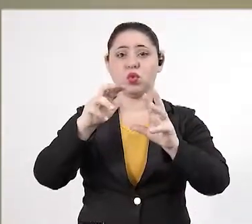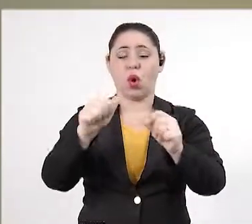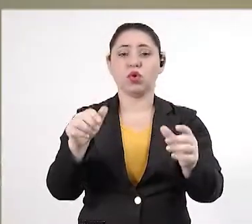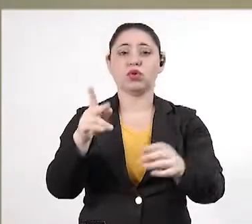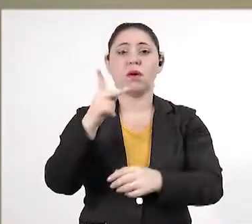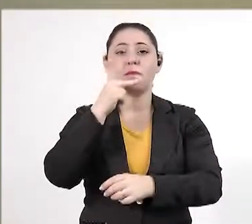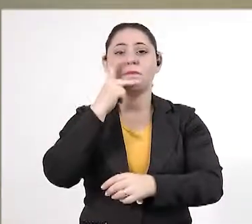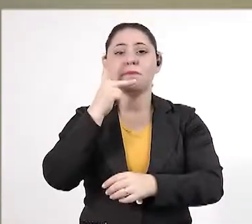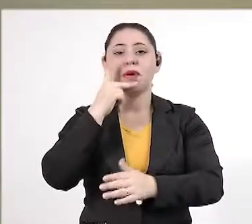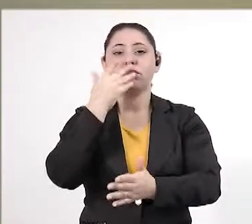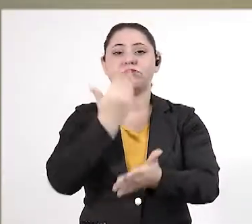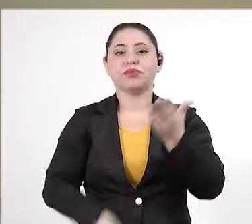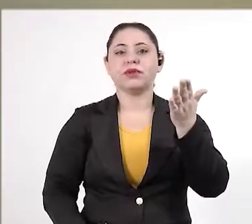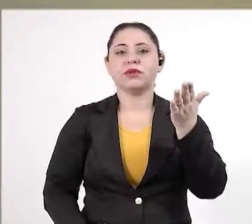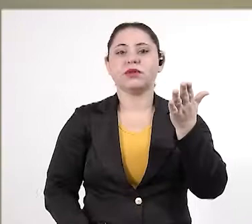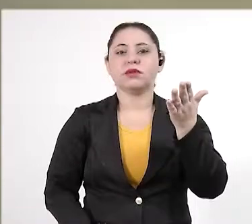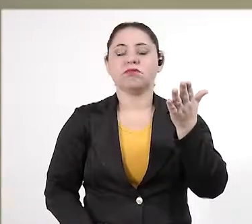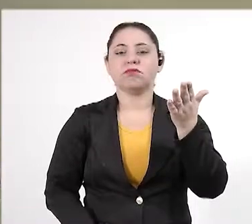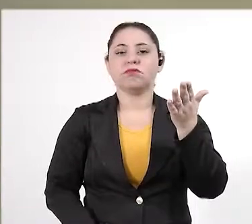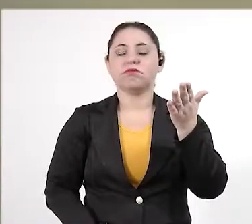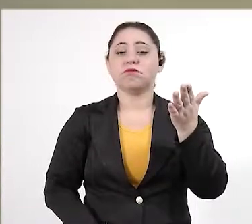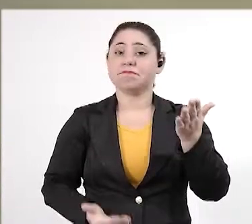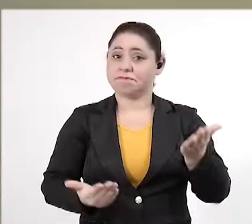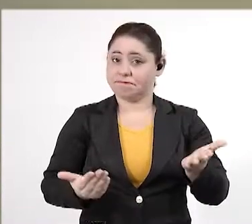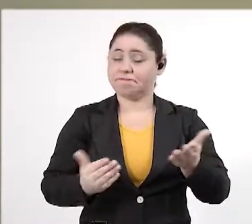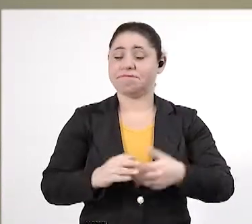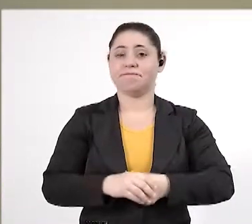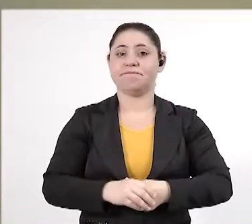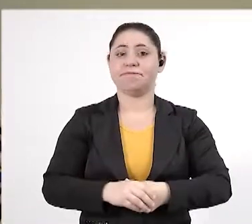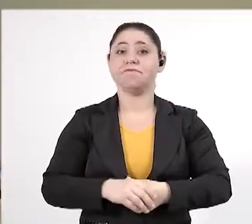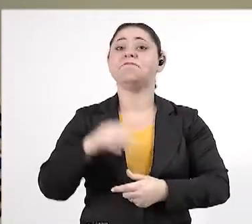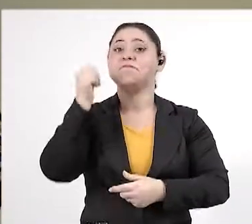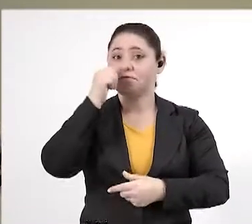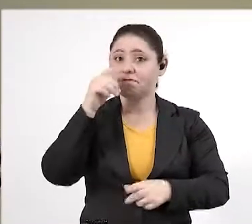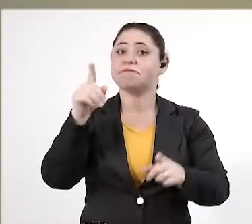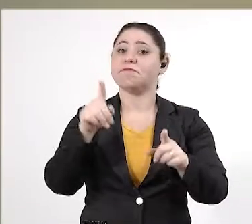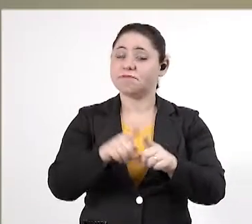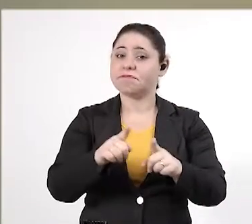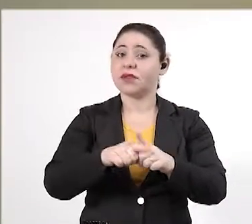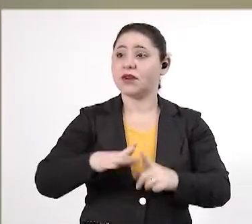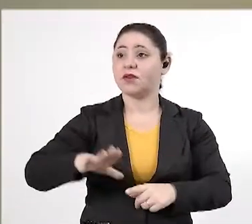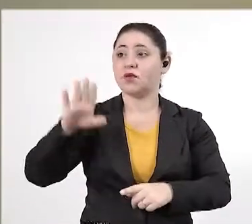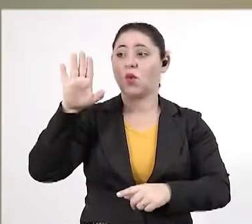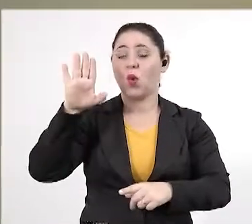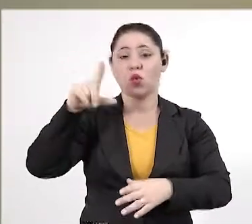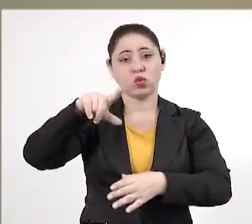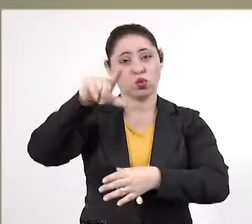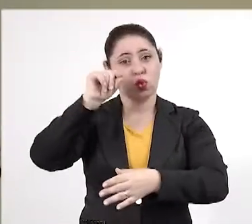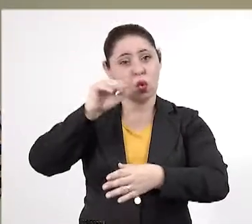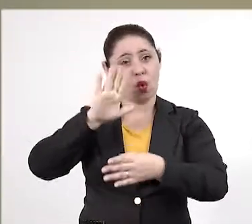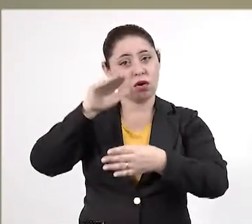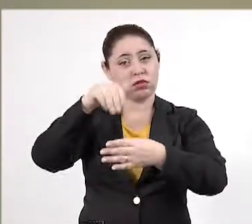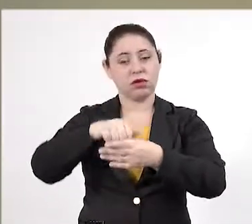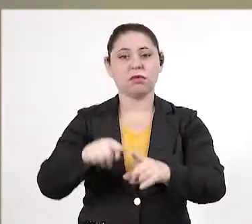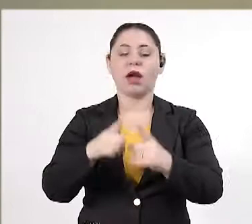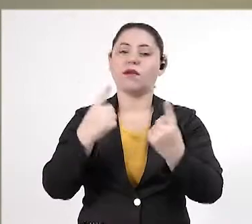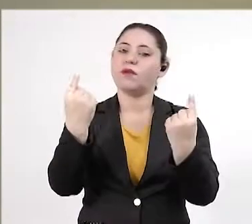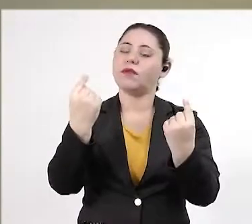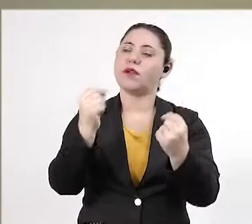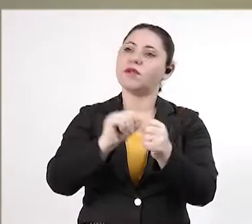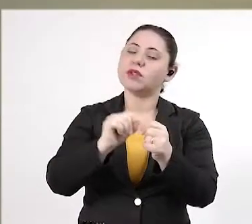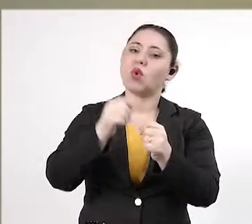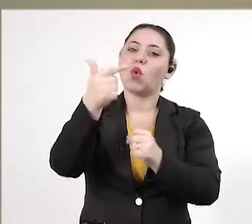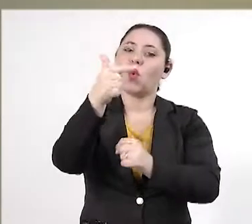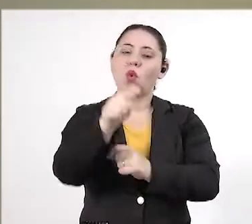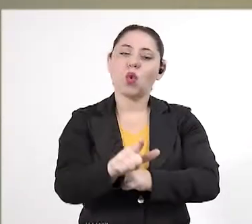toda a chapa caiu. Olha que bom. Toda a chapa. Inclusive mulheres que tinham sido eleitas, mas, olha, vai ter